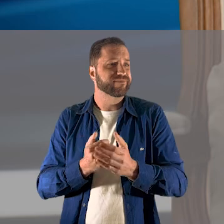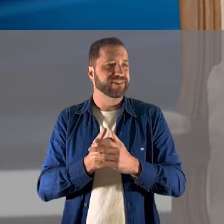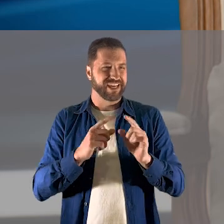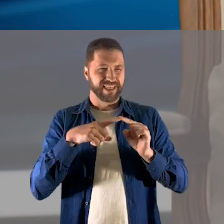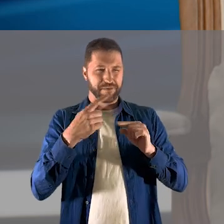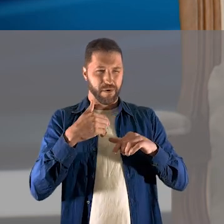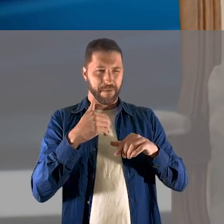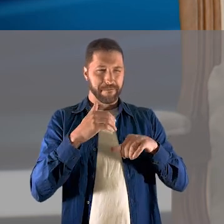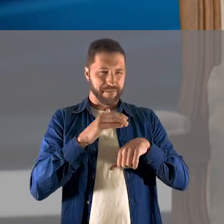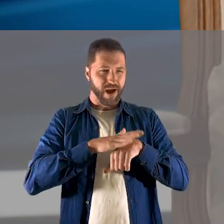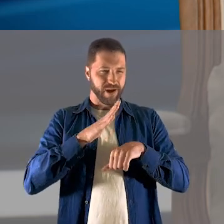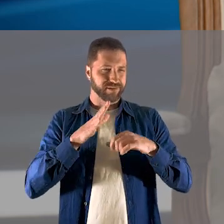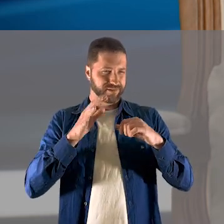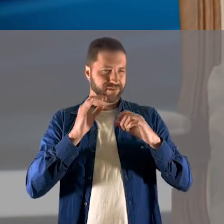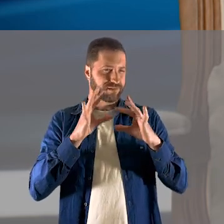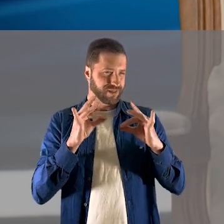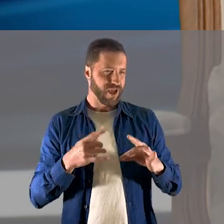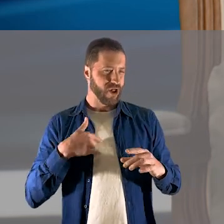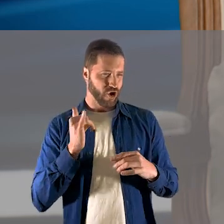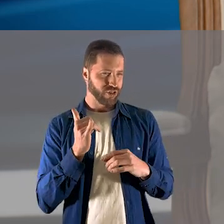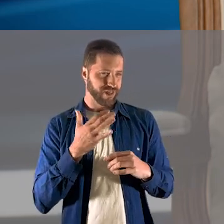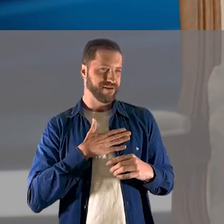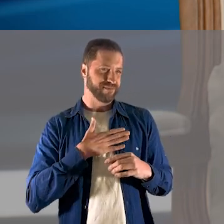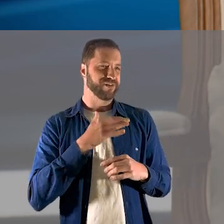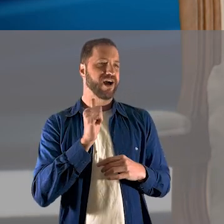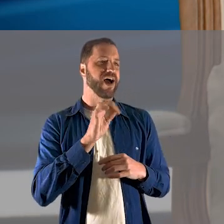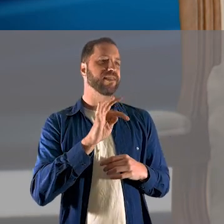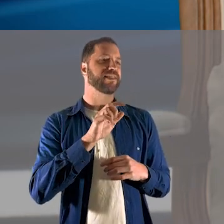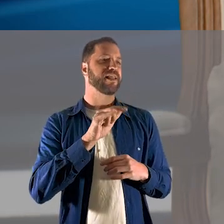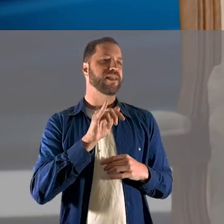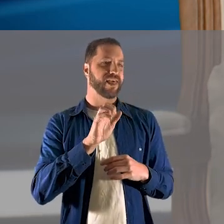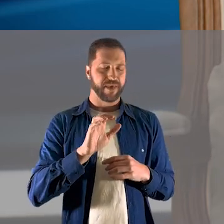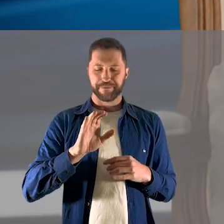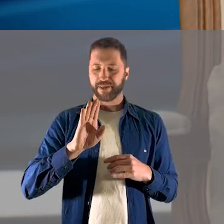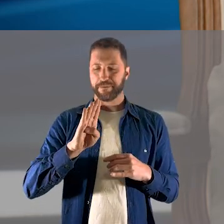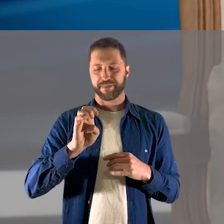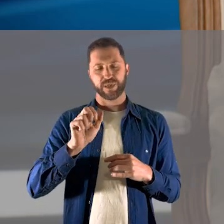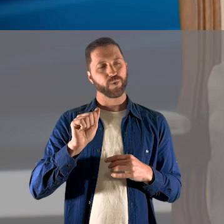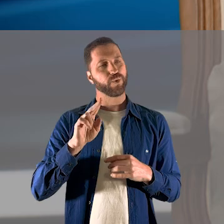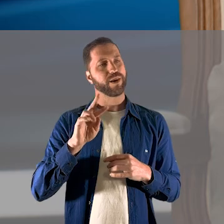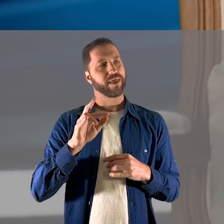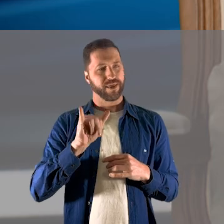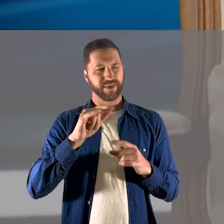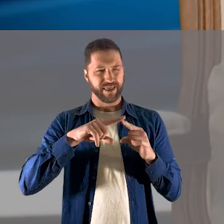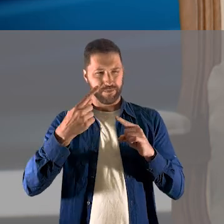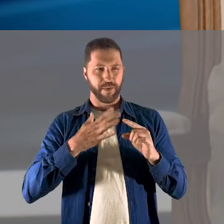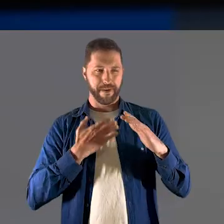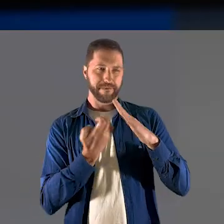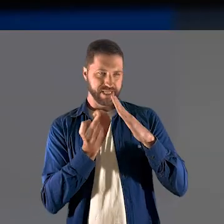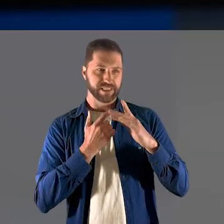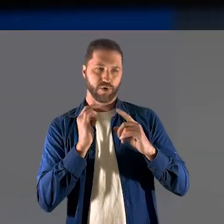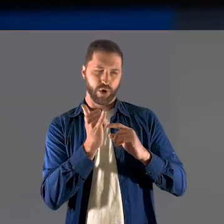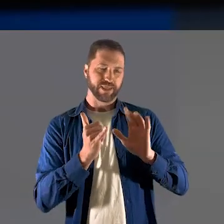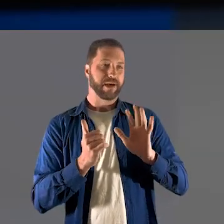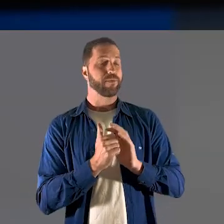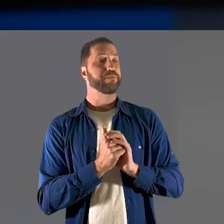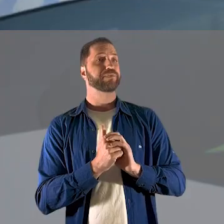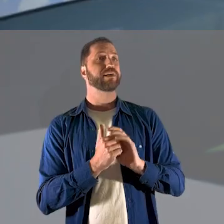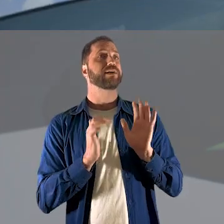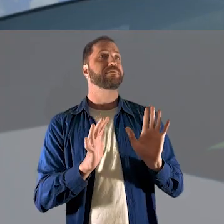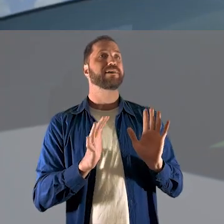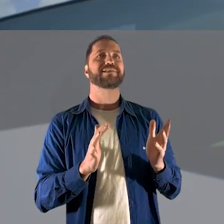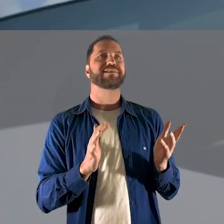que hoje eu trago depois eu até vou contar um pouco mais O atelier junto comigo pela Beauty né minha empresa junto comigo então